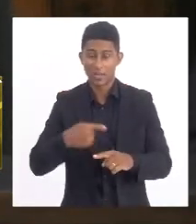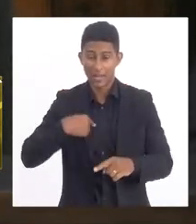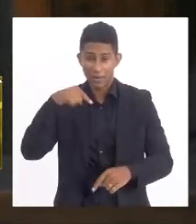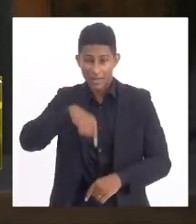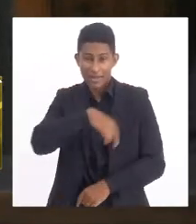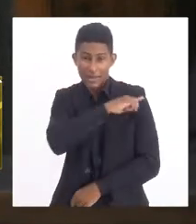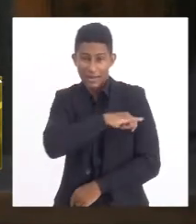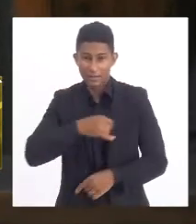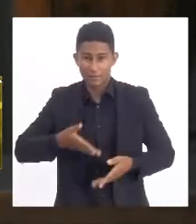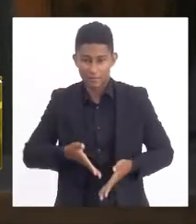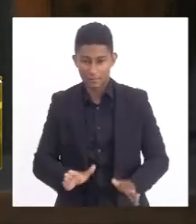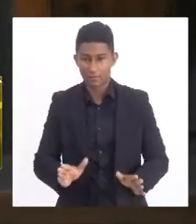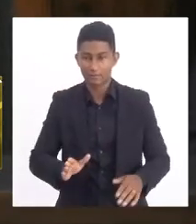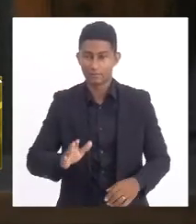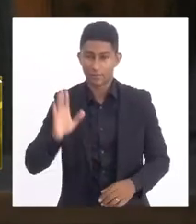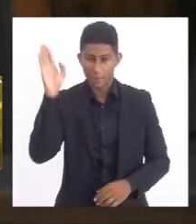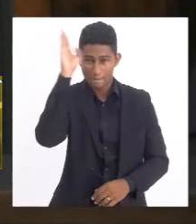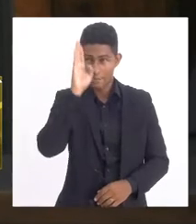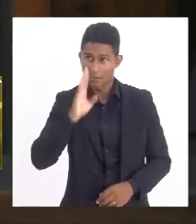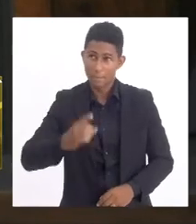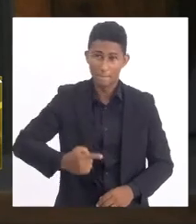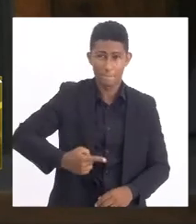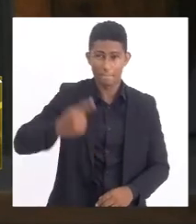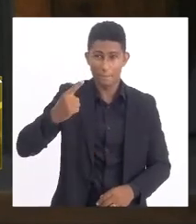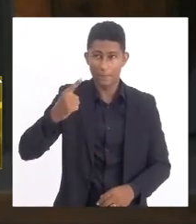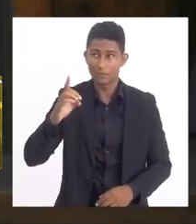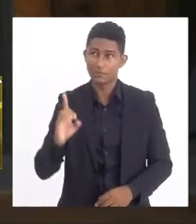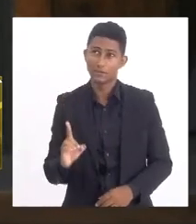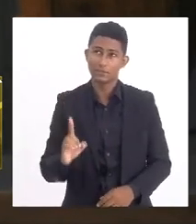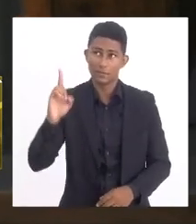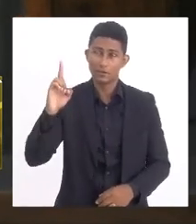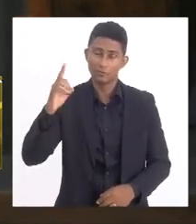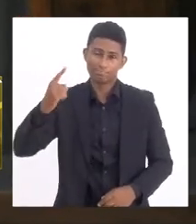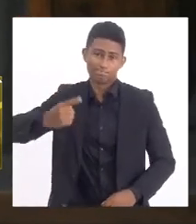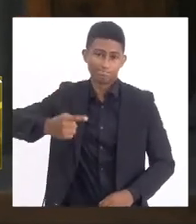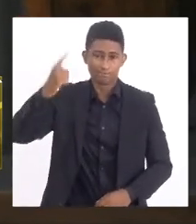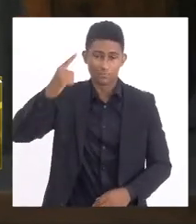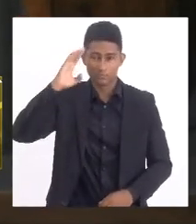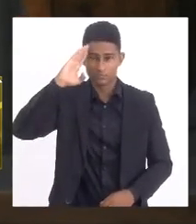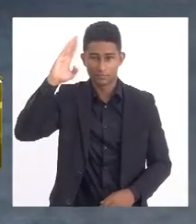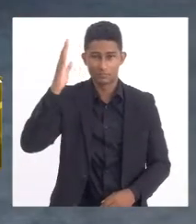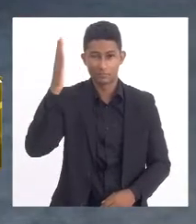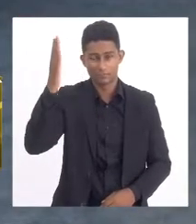Terra Brasil acima de tudo Deus acima de todos